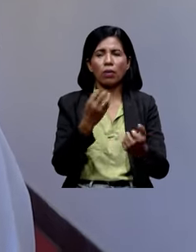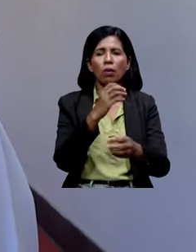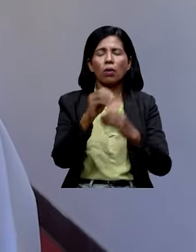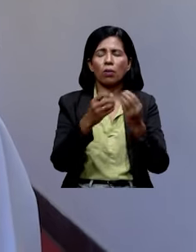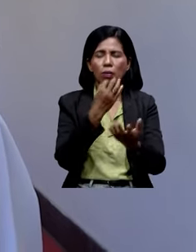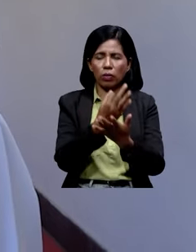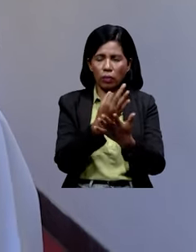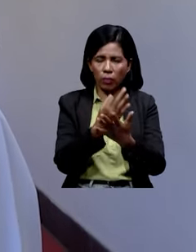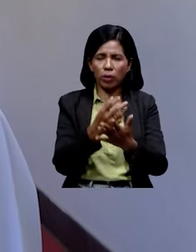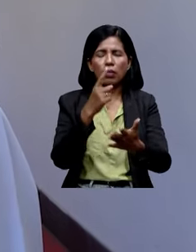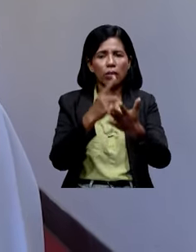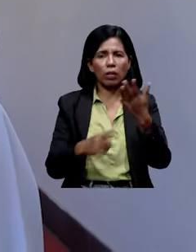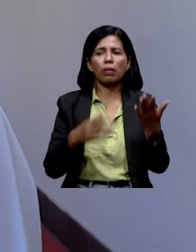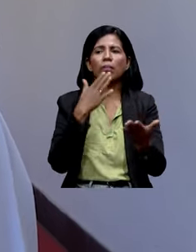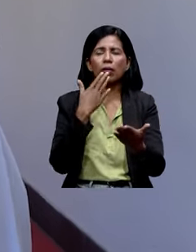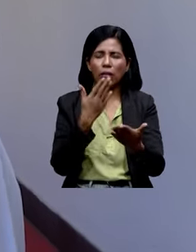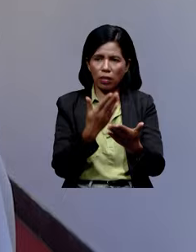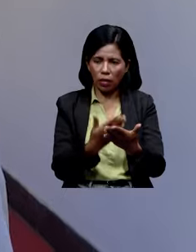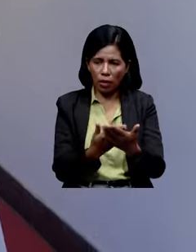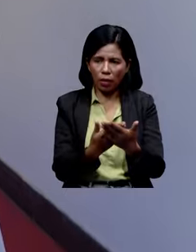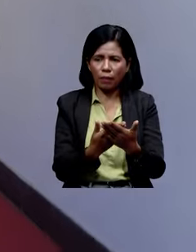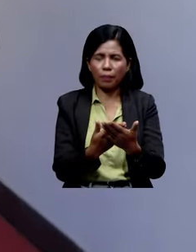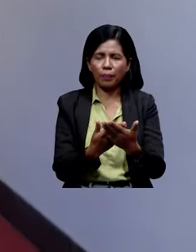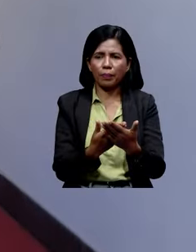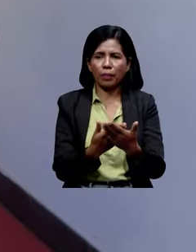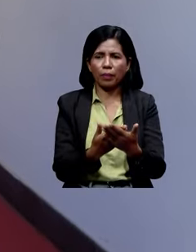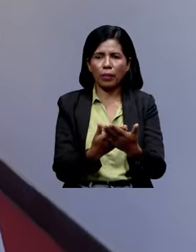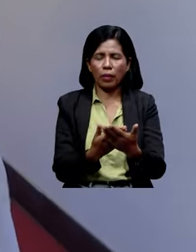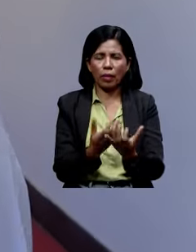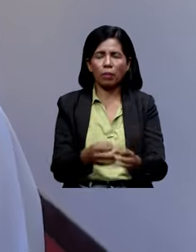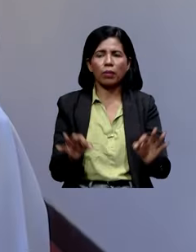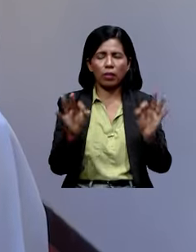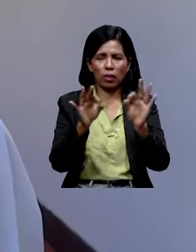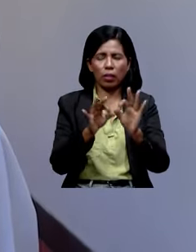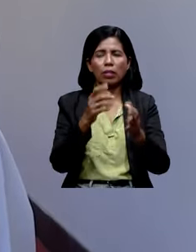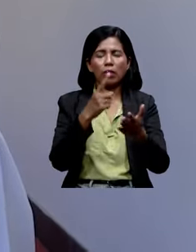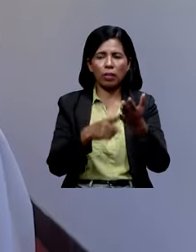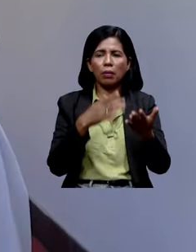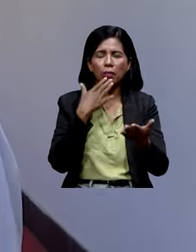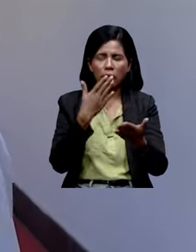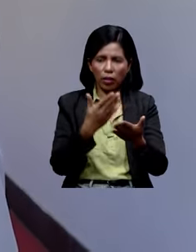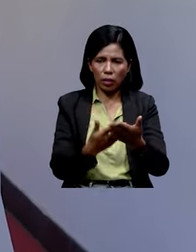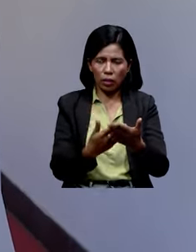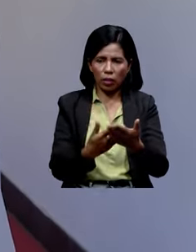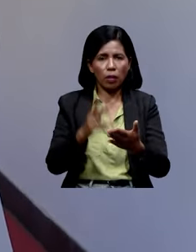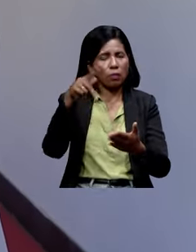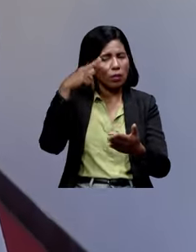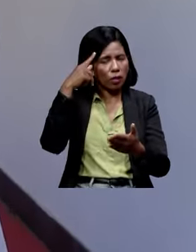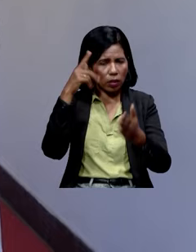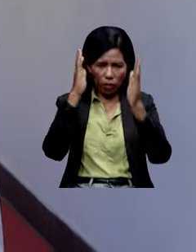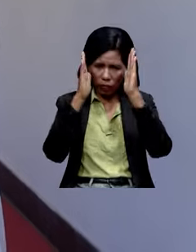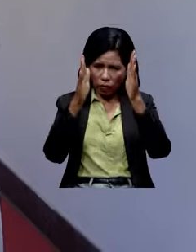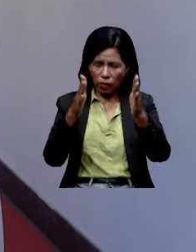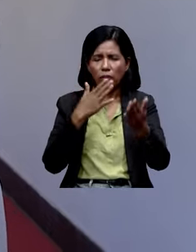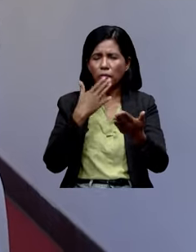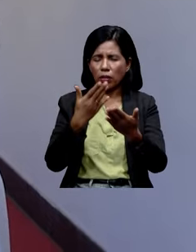orçamento saída na cadeia e prioridade saída na cadeia clio e política e estratégia saída na